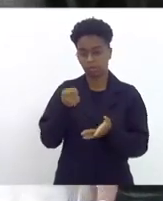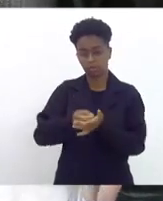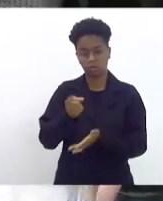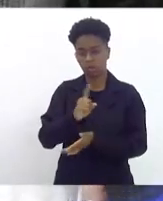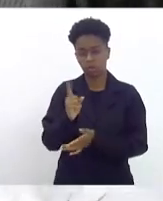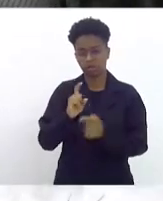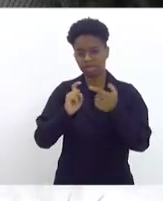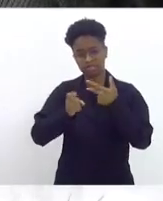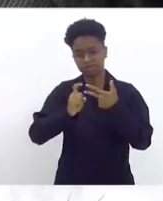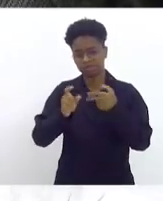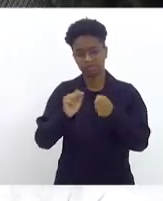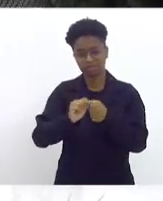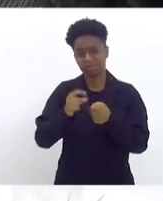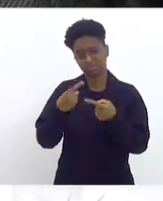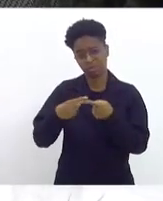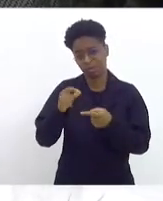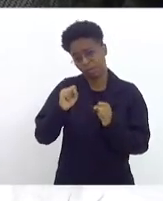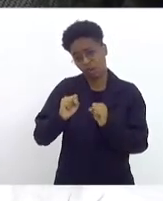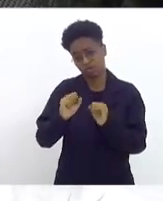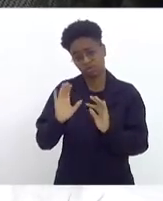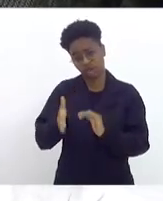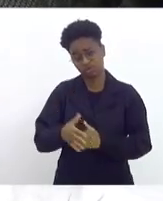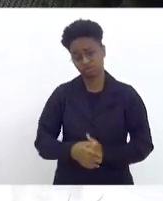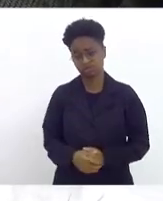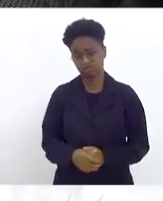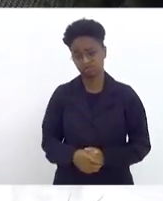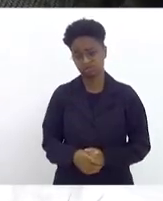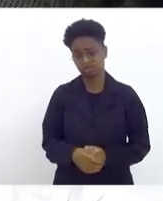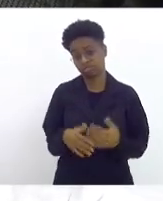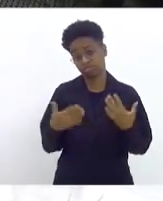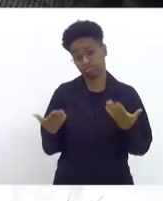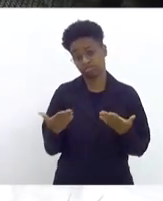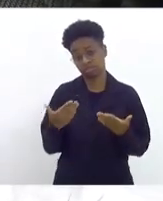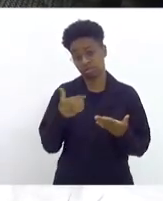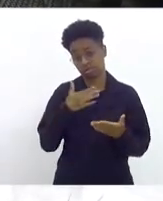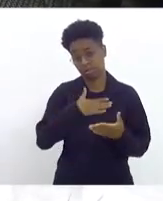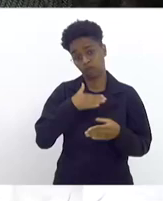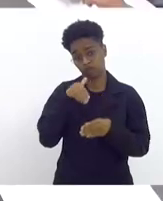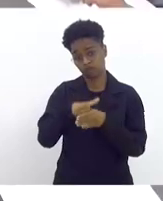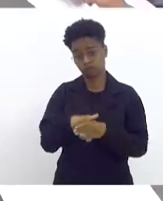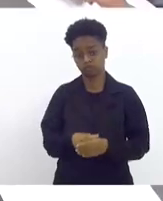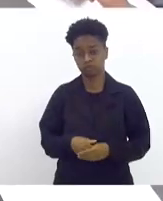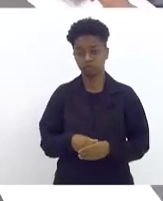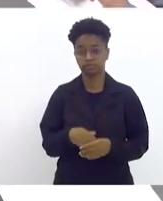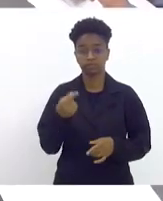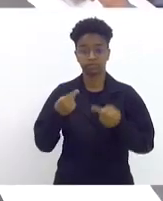Executivo a fazer o que ele já pode fazer então é como voto